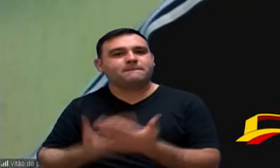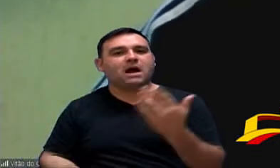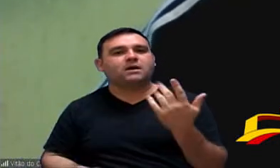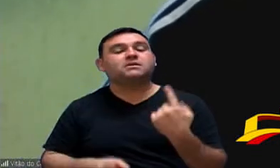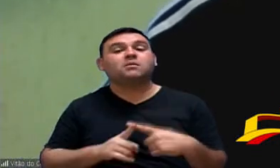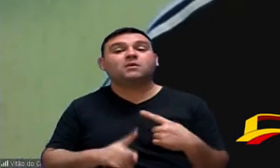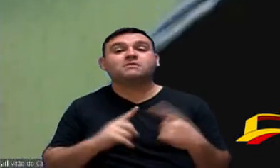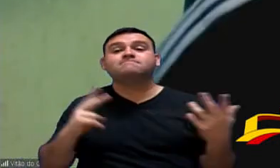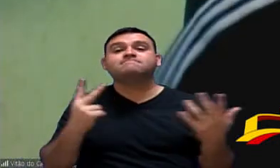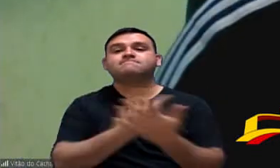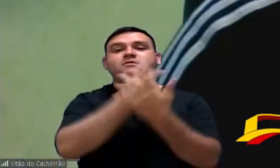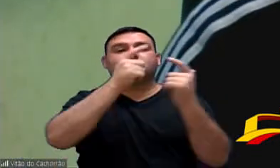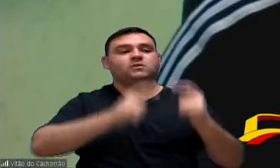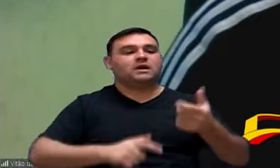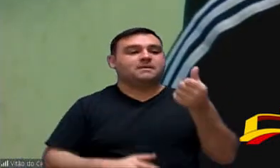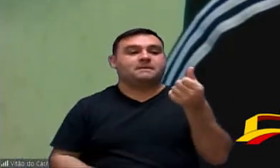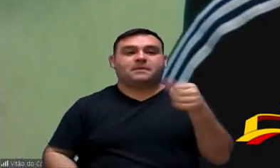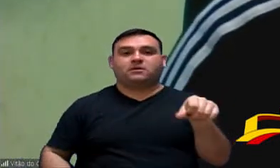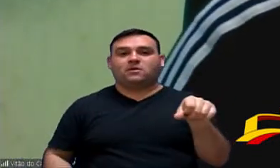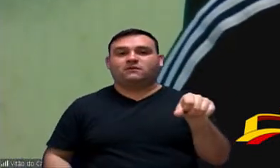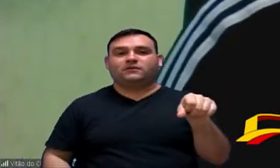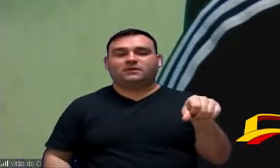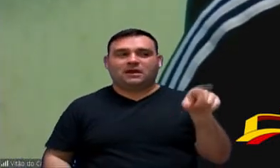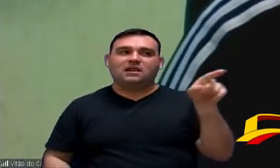que é que acontece? Por exemplo, no Caguaçu, Silvano,